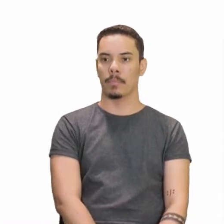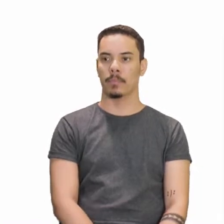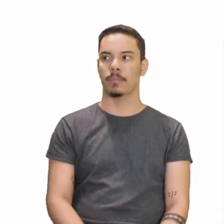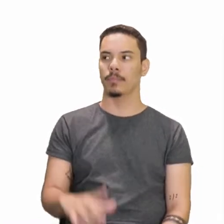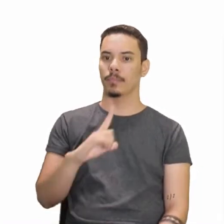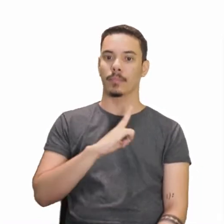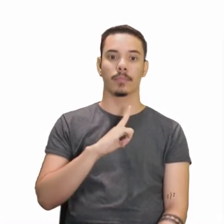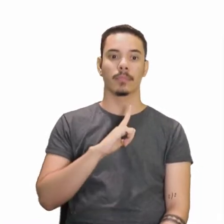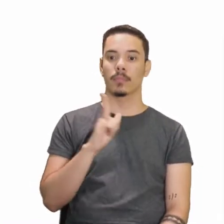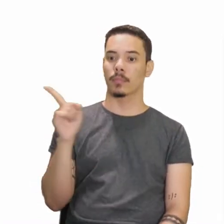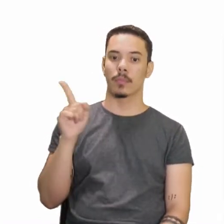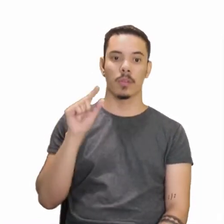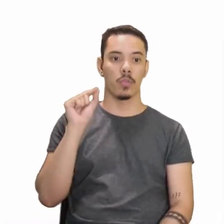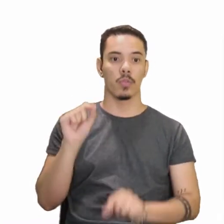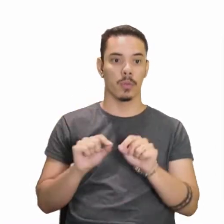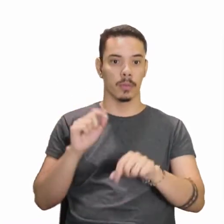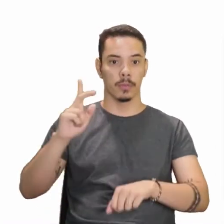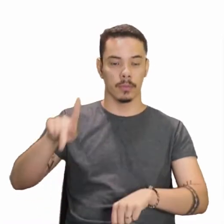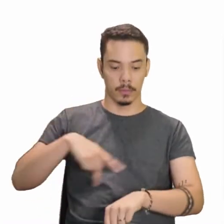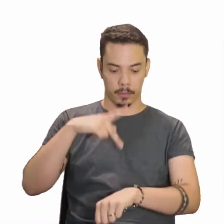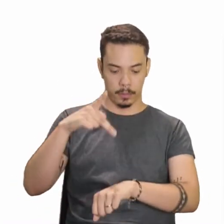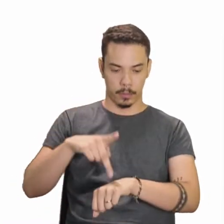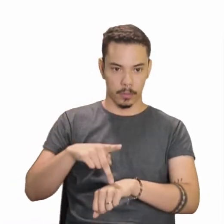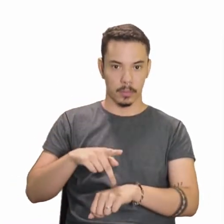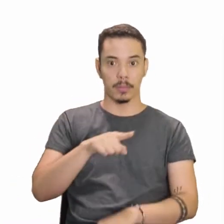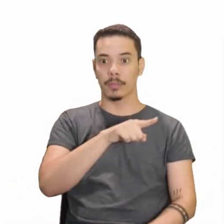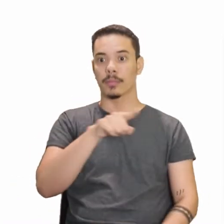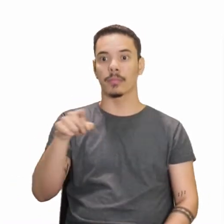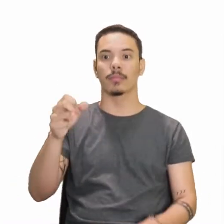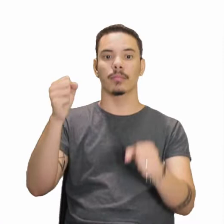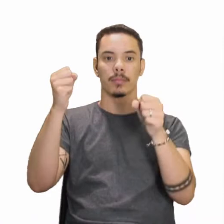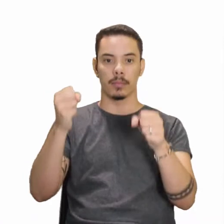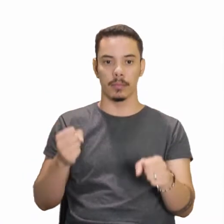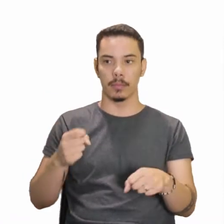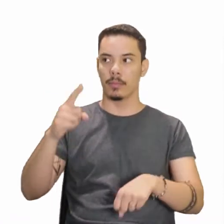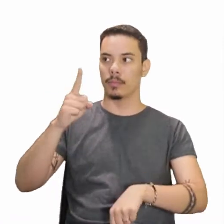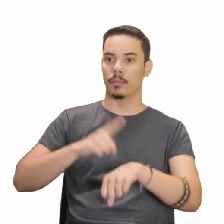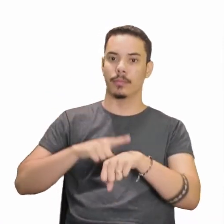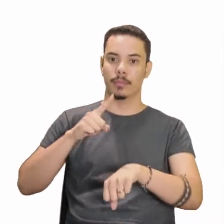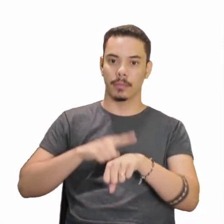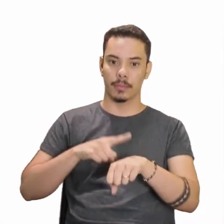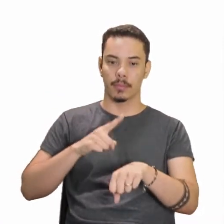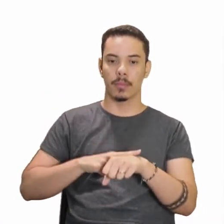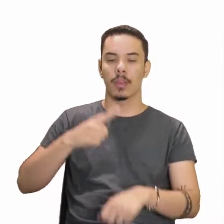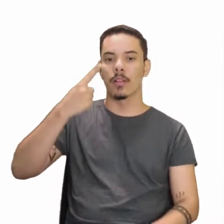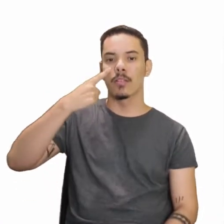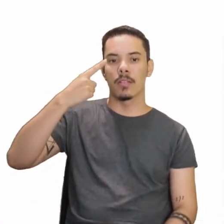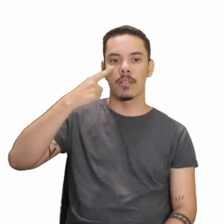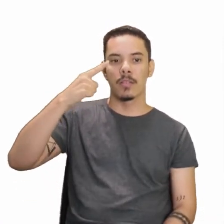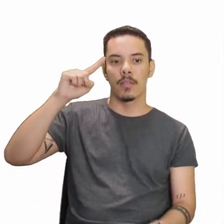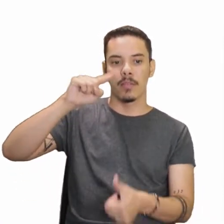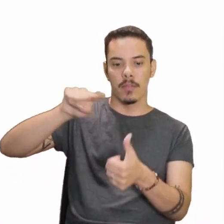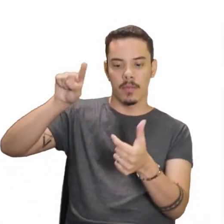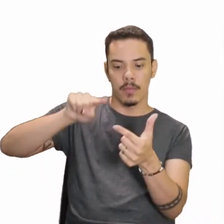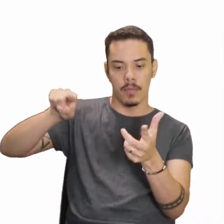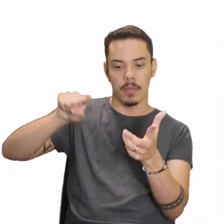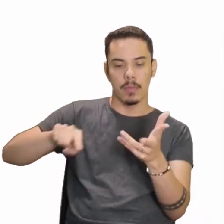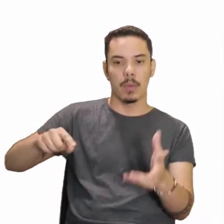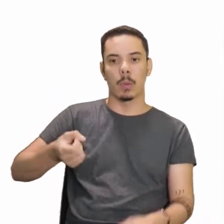aqui, certo? Os países. E aí você pode agora, nesse momento, né, conferir os